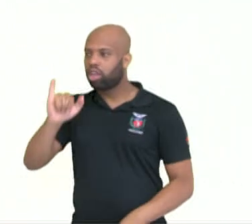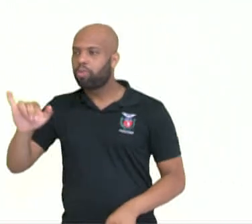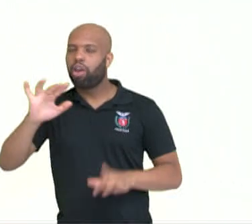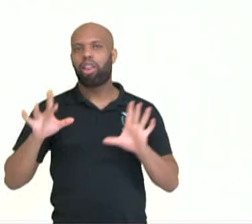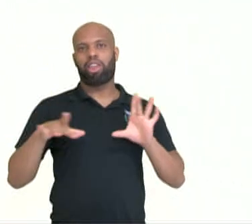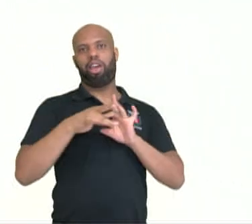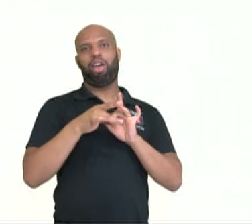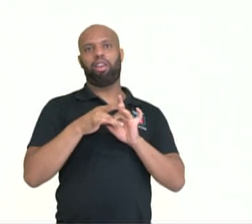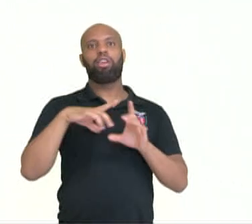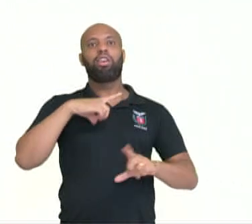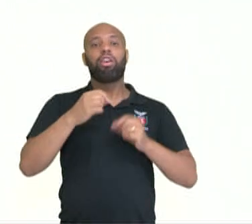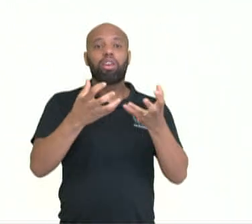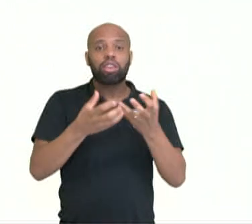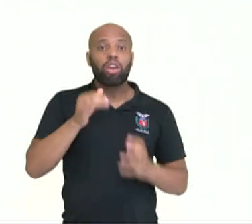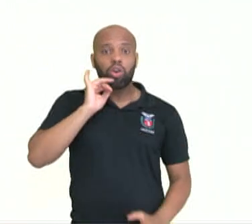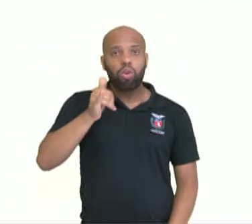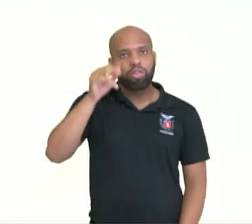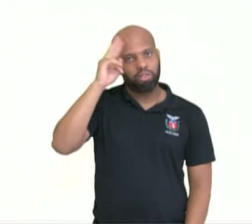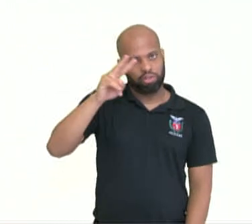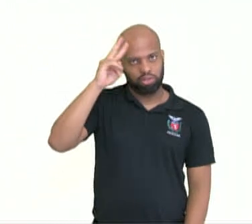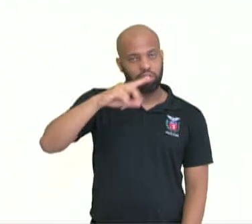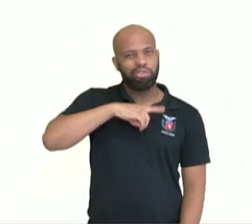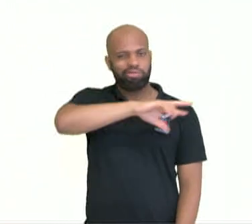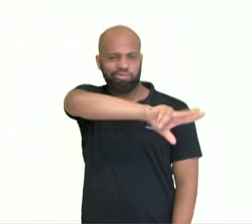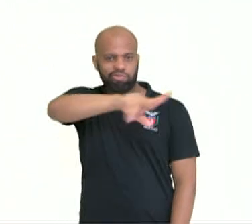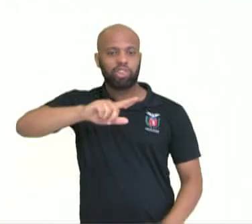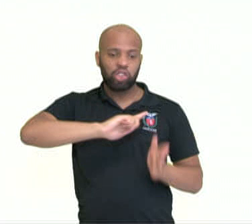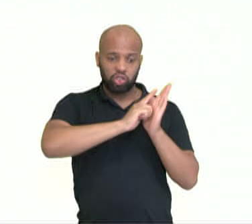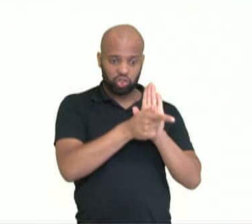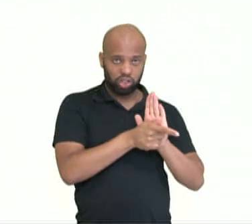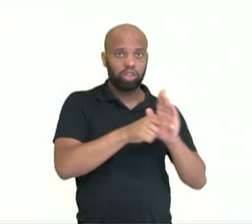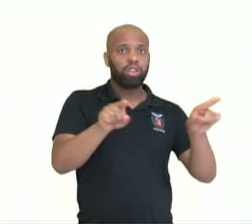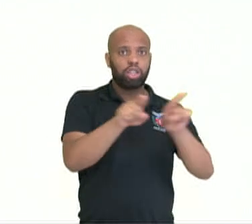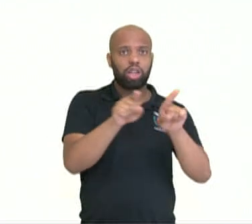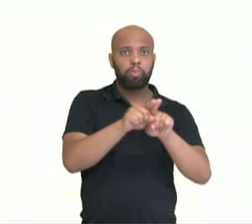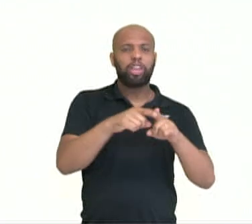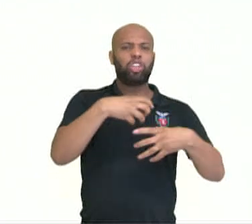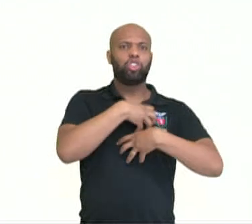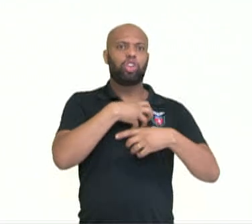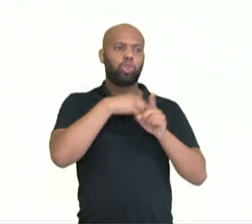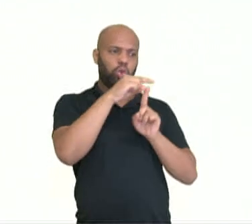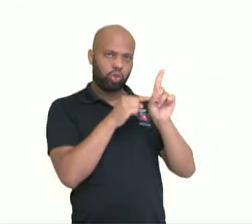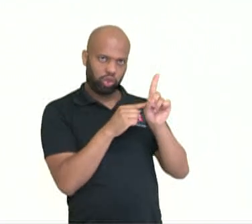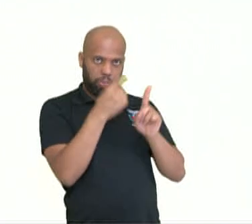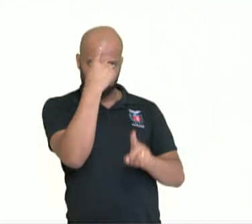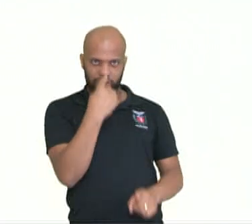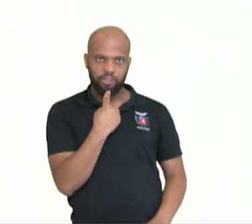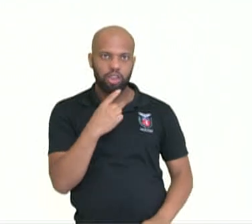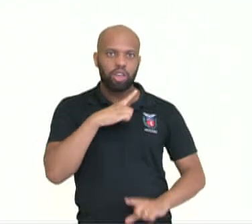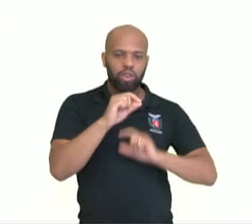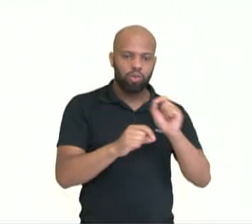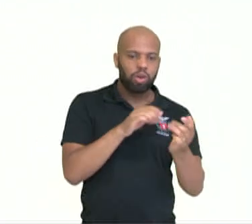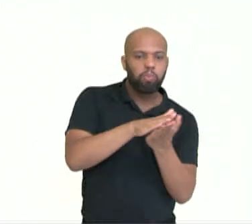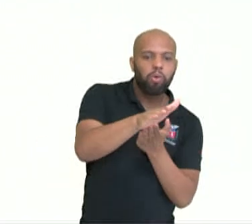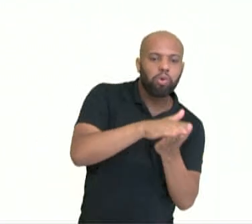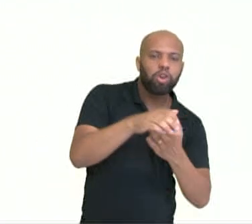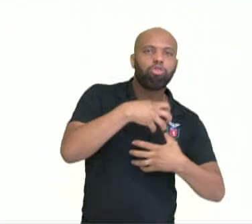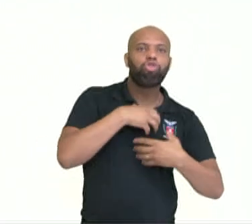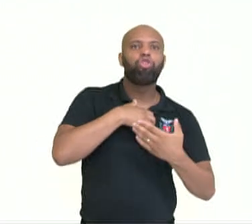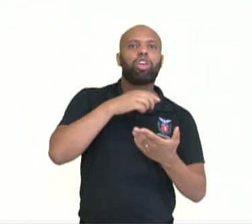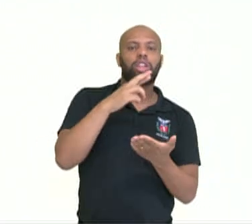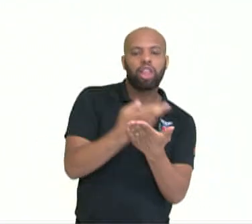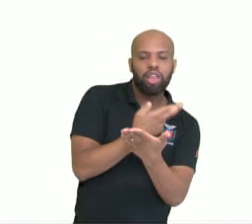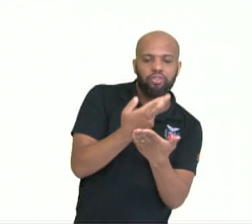o intuito de narrar história dos mais diversos gêneros e estilos. São publicados no formato de revistas, livros